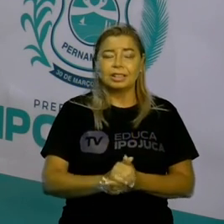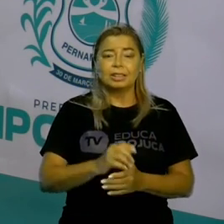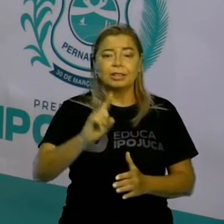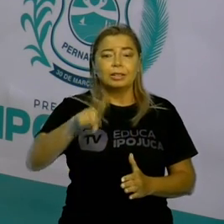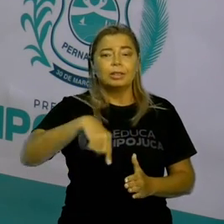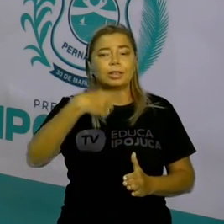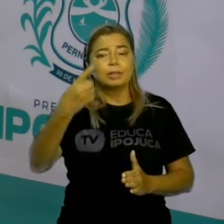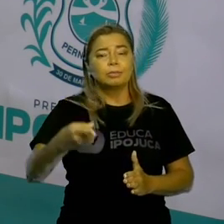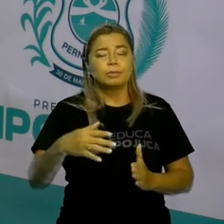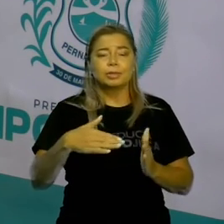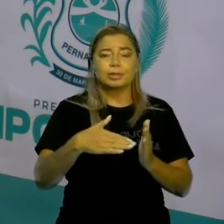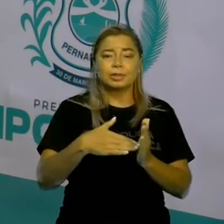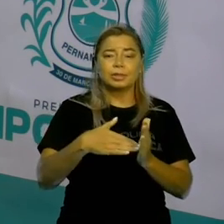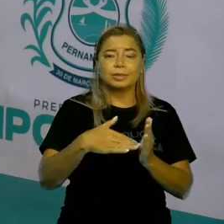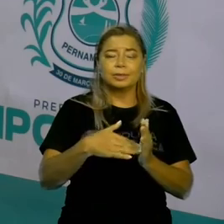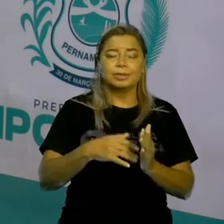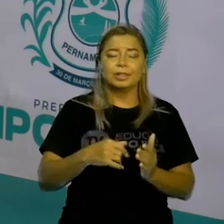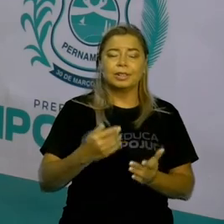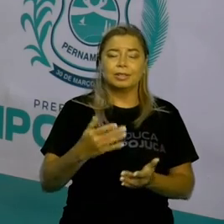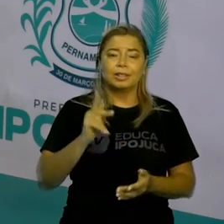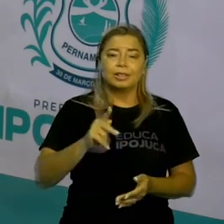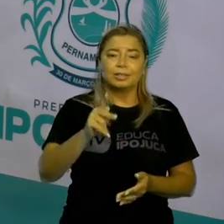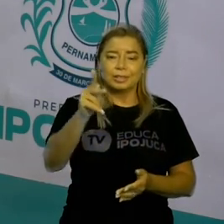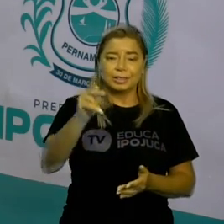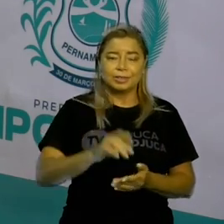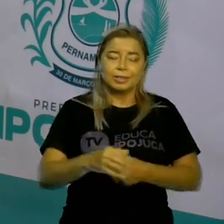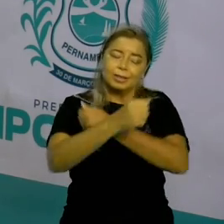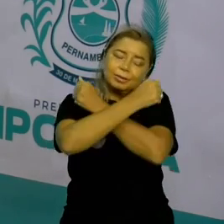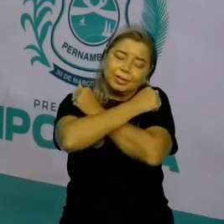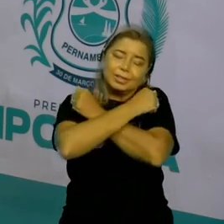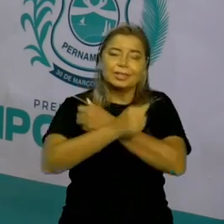próxima aula a gente continua. Um abração, tchau, tchau.